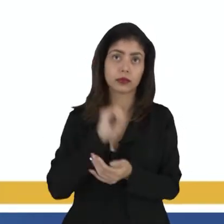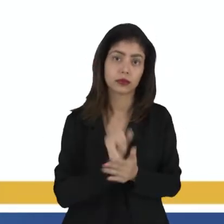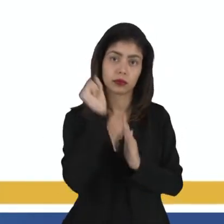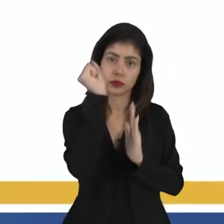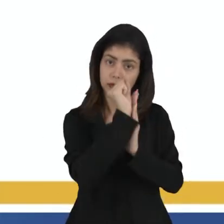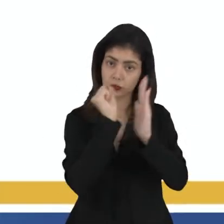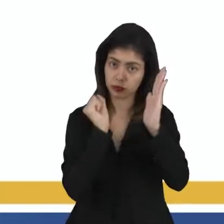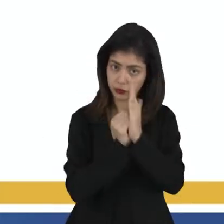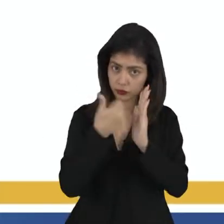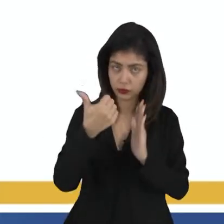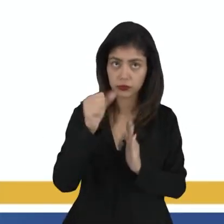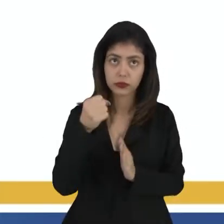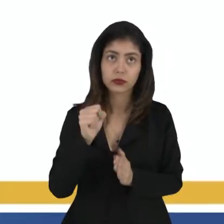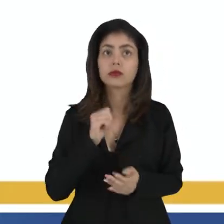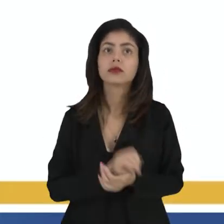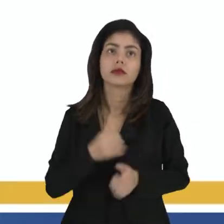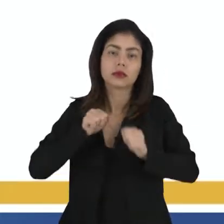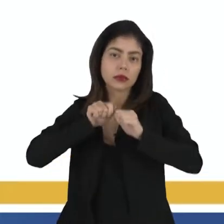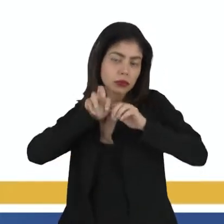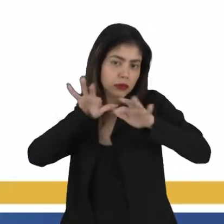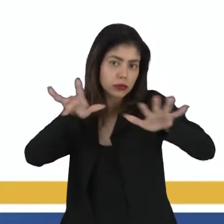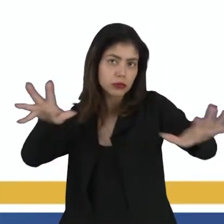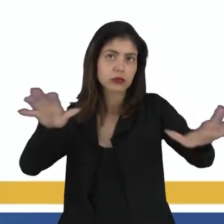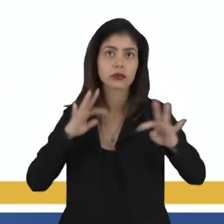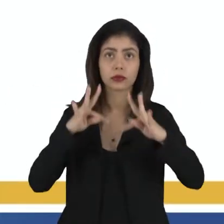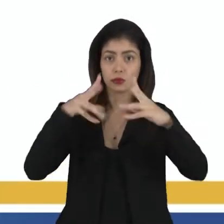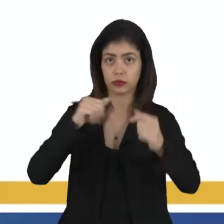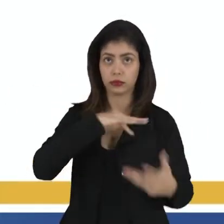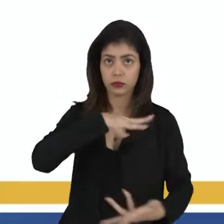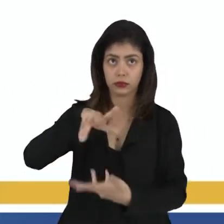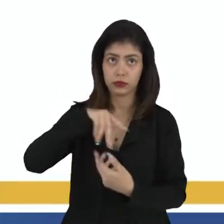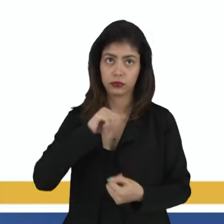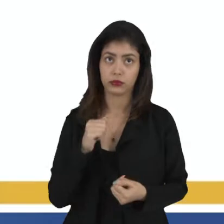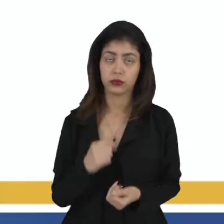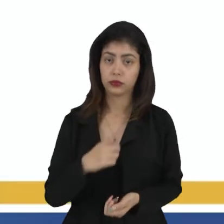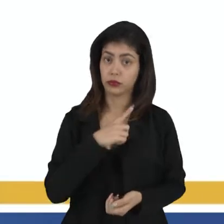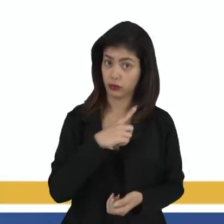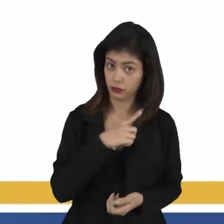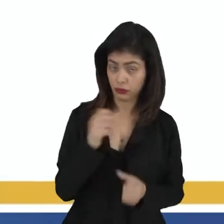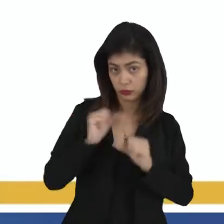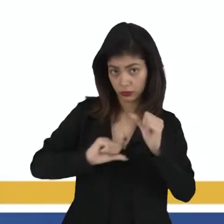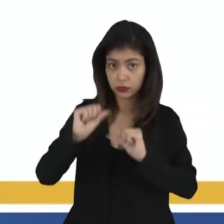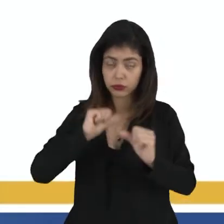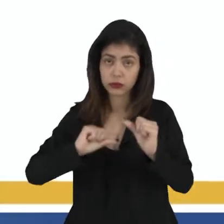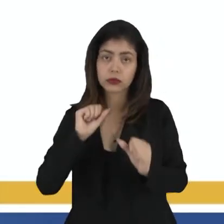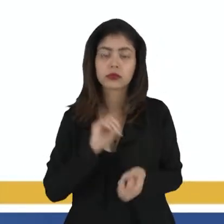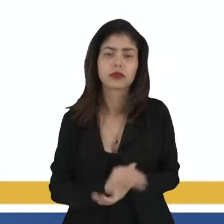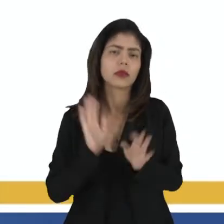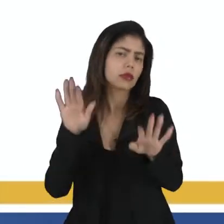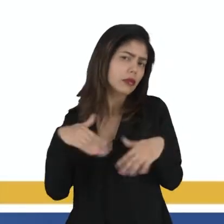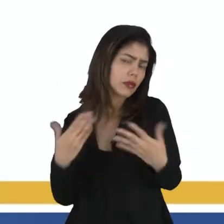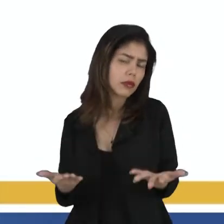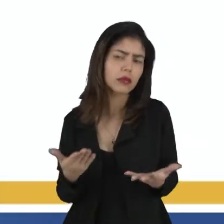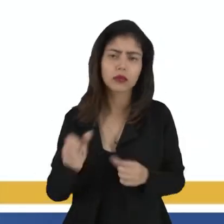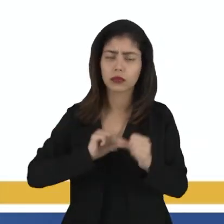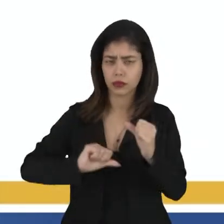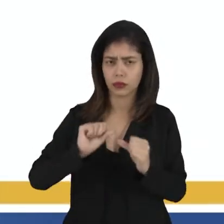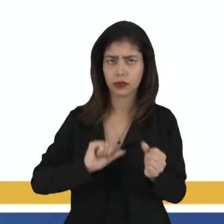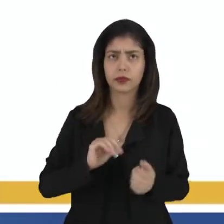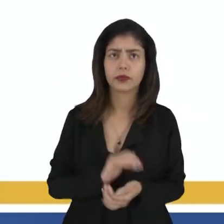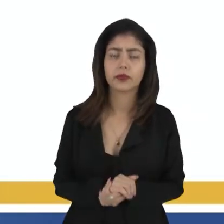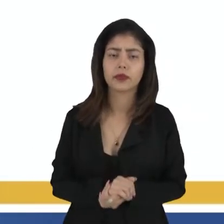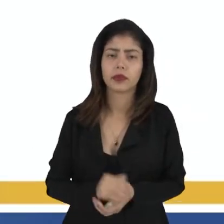século XVIII e que se espalhou pelo mundo causando grandes transformações. Que transformações foram